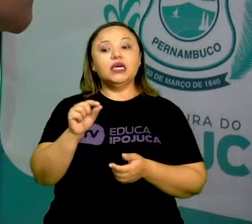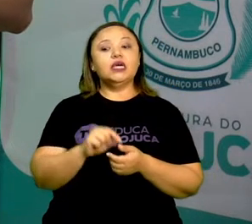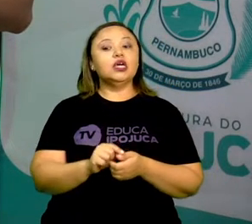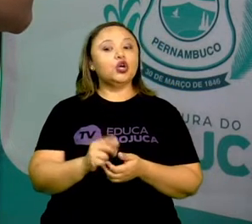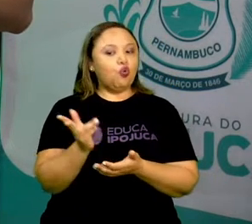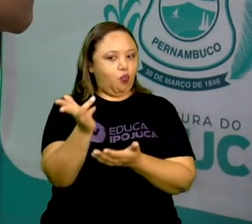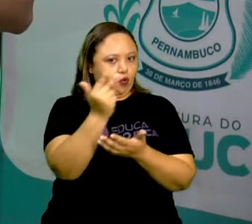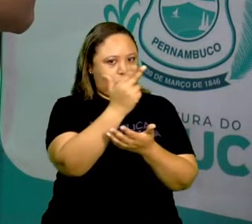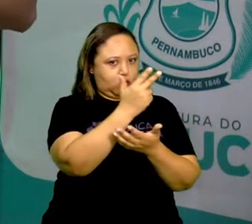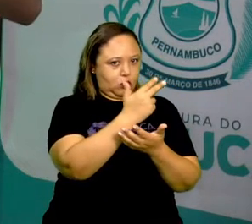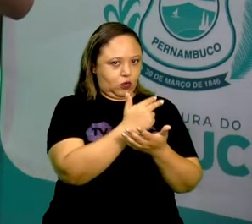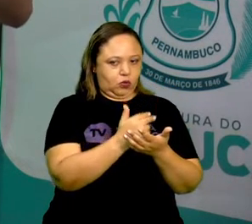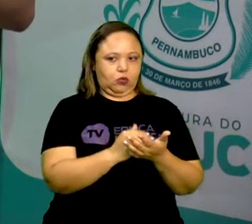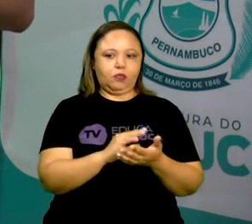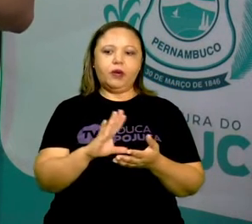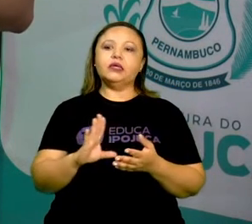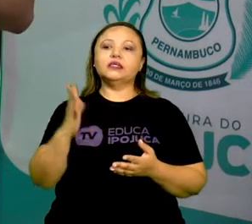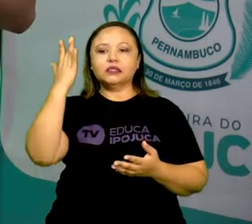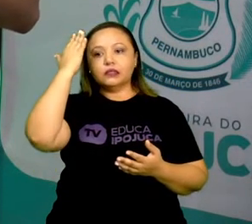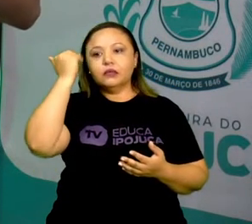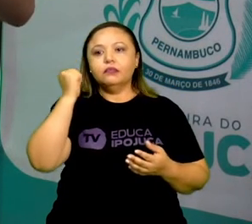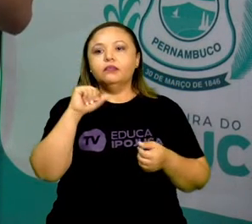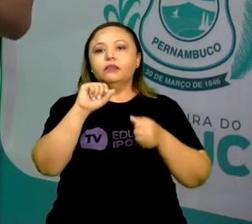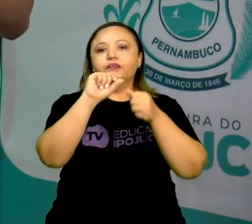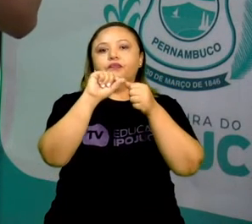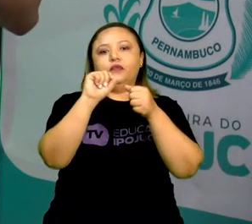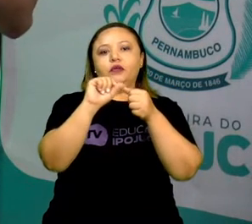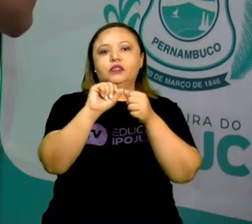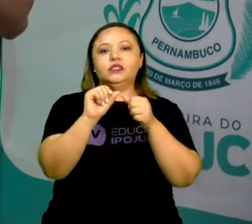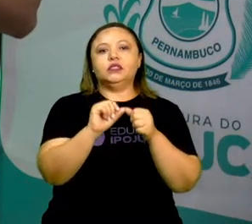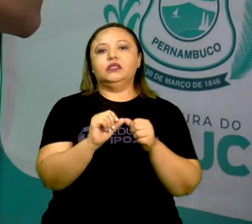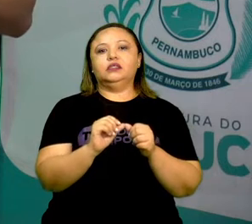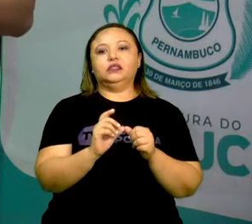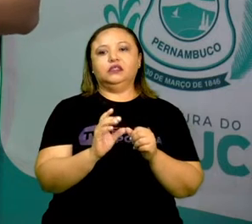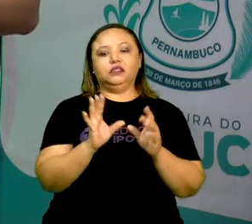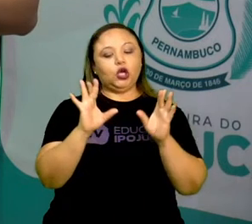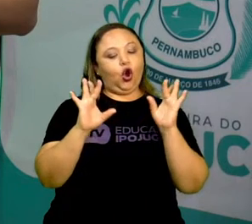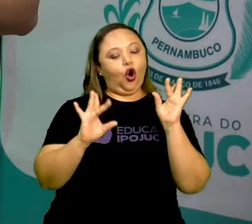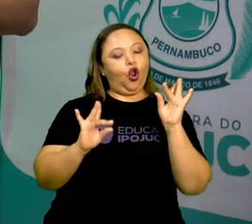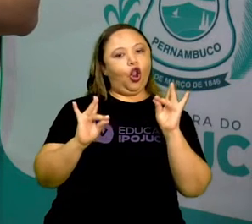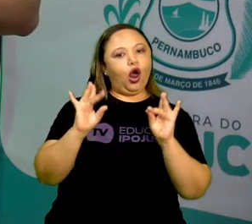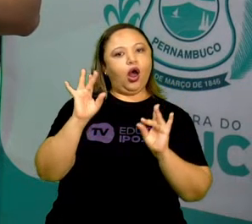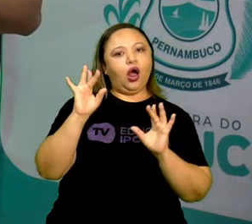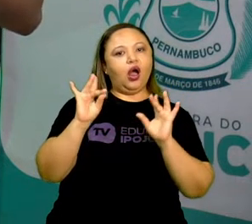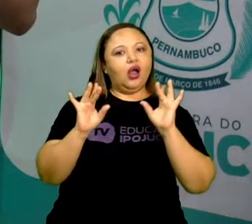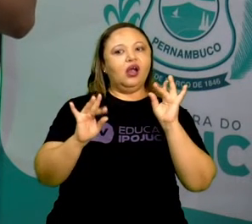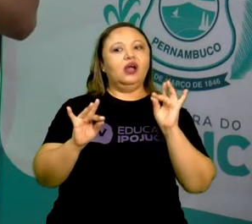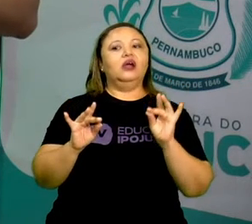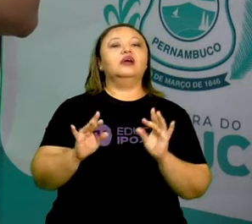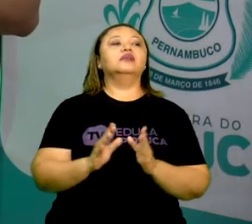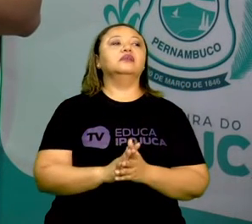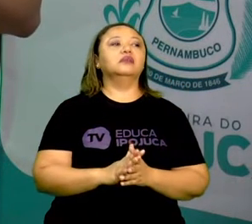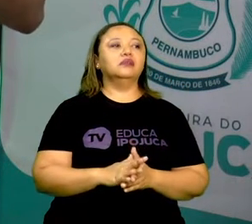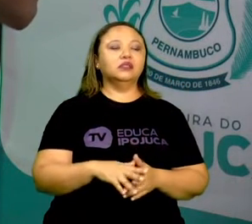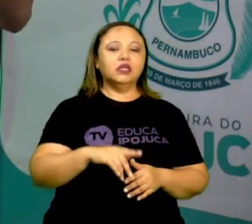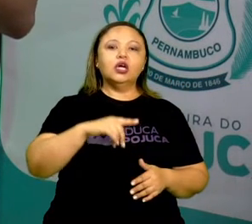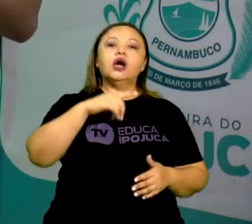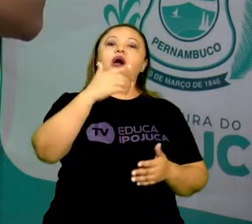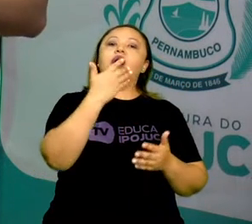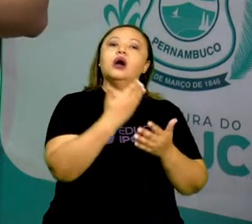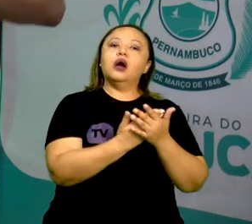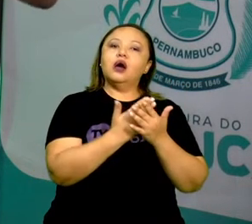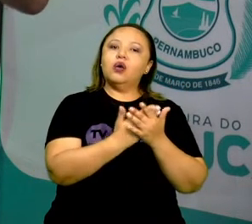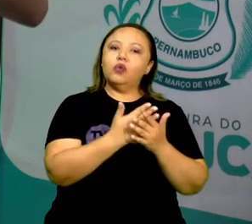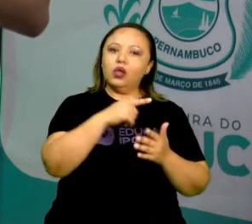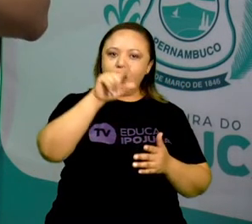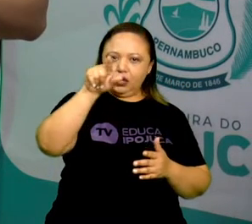figuras espaciais que as muito comum a gente fazer essa montagem sala de aula Ah lembrei você vai ver